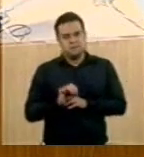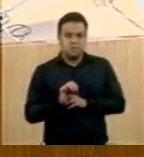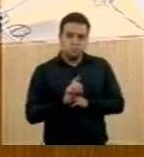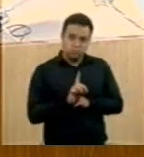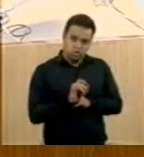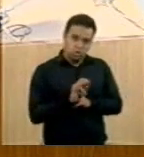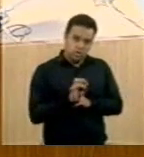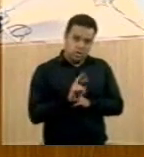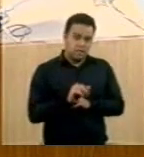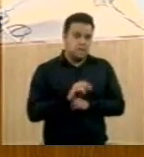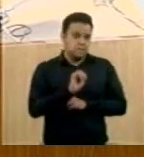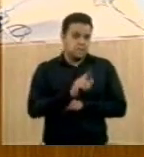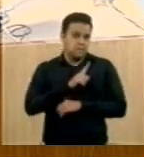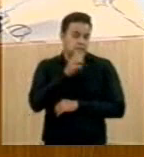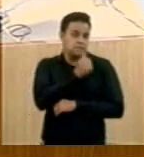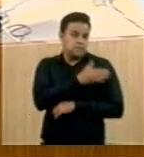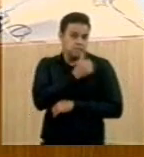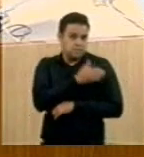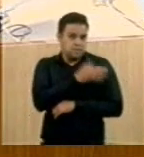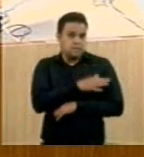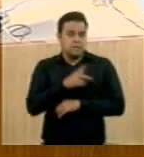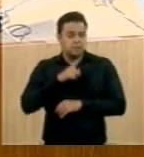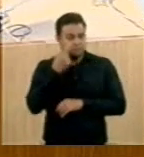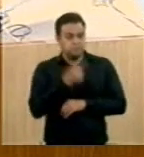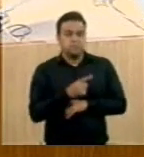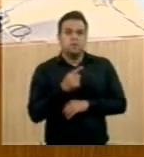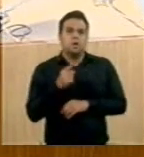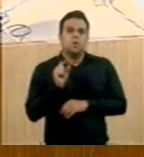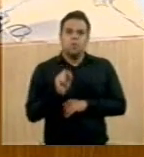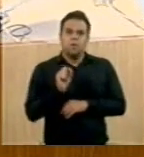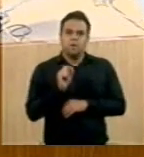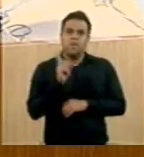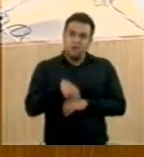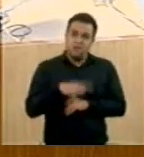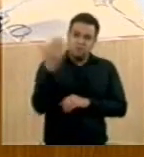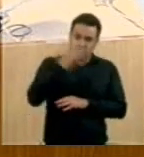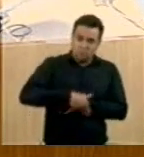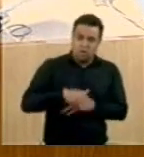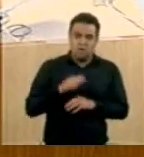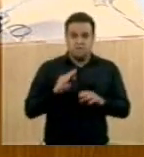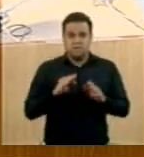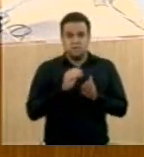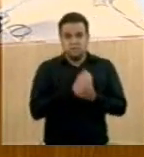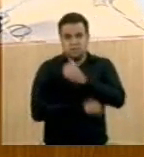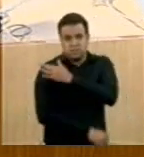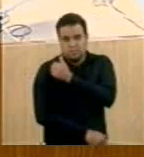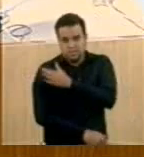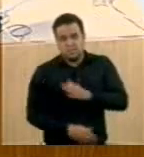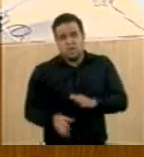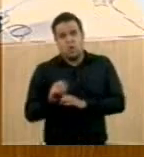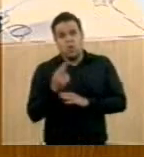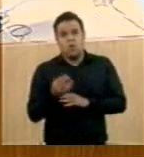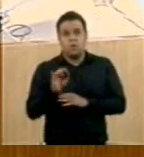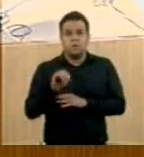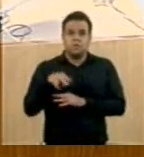aquela munida de expresso ou flagrante intuito discriminatório, da discriminação indireta,